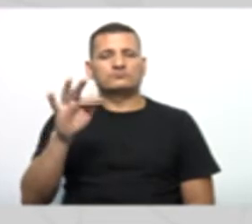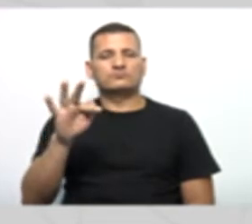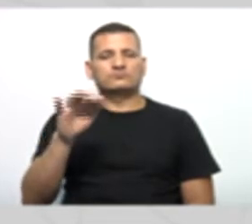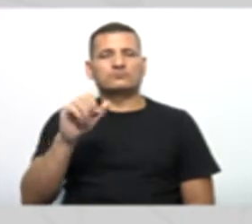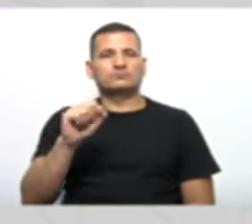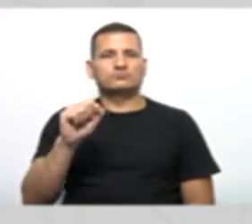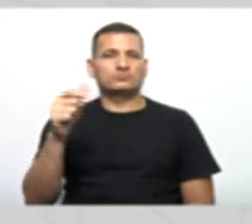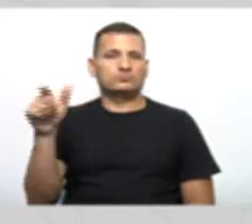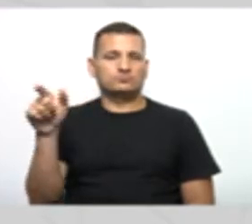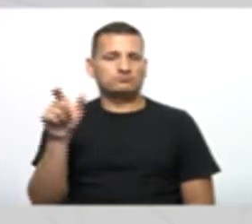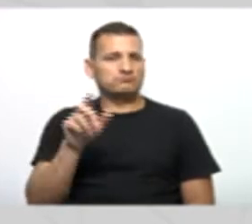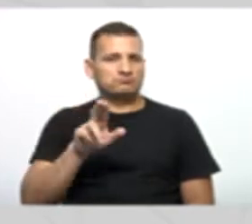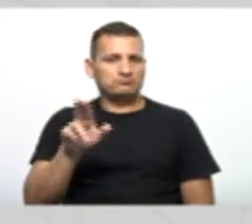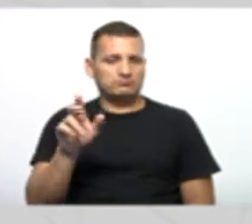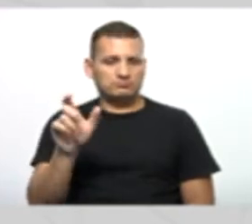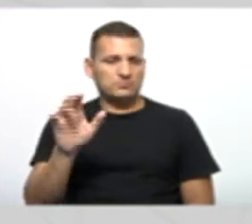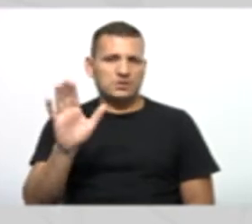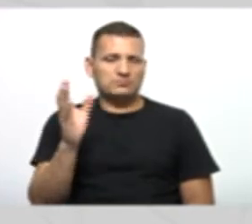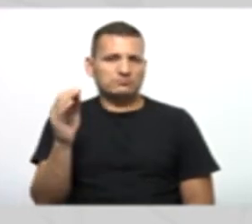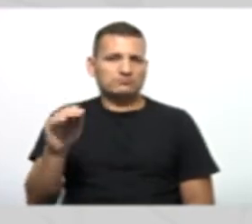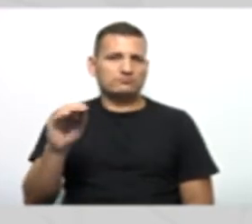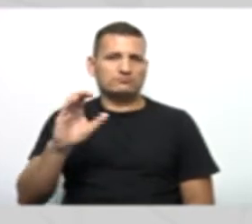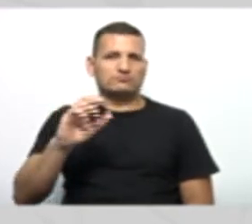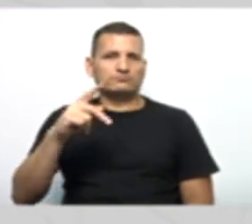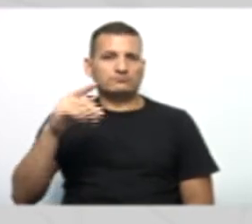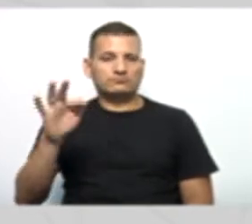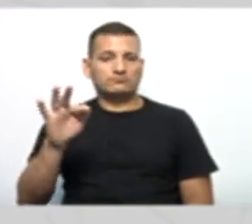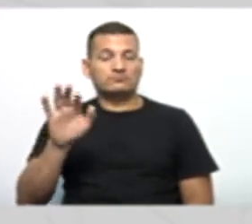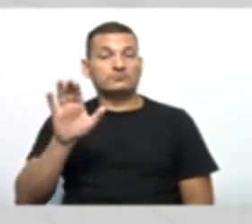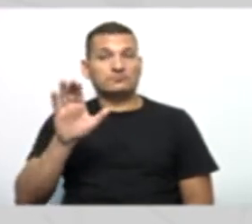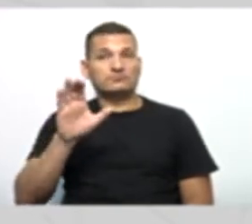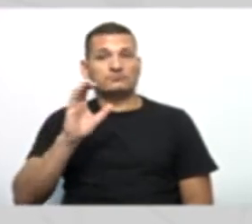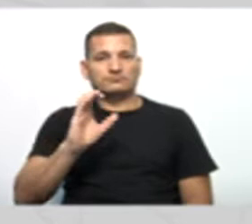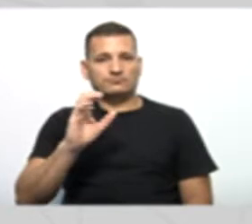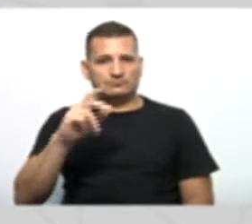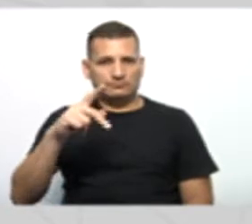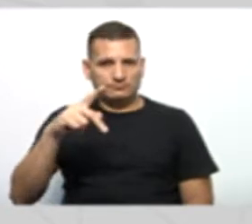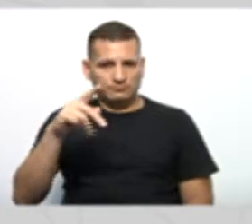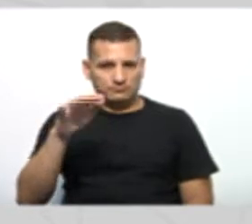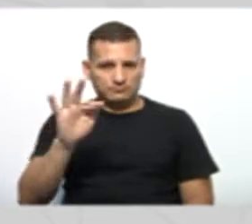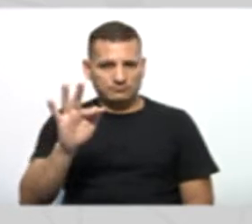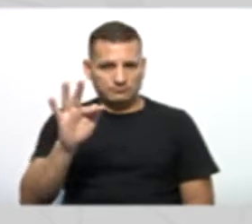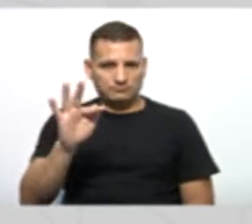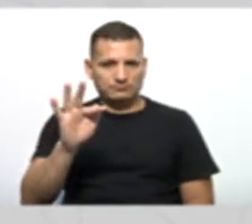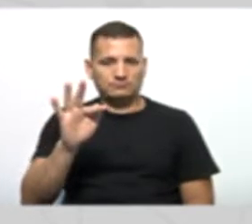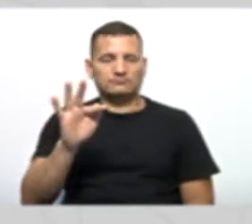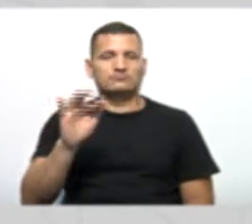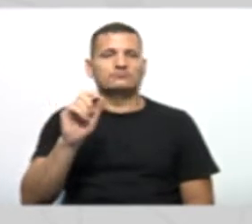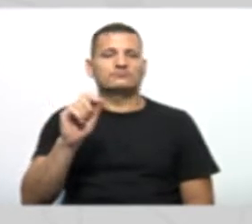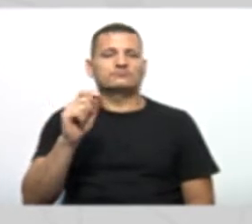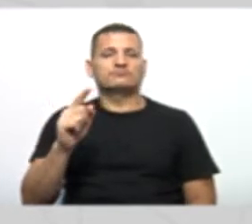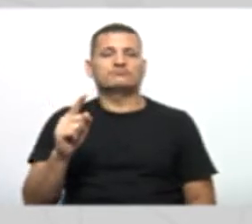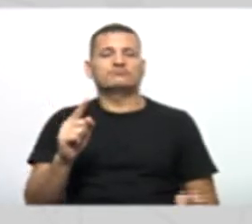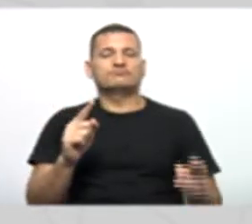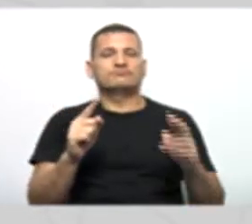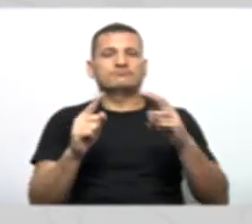mas eu coloquei CPF, tá vendo? Então eu digo que CPF faz referência,